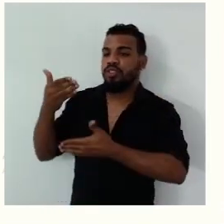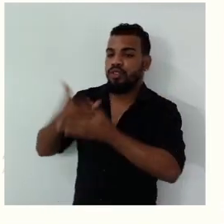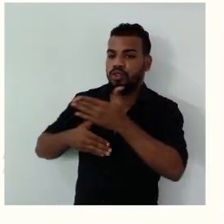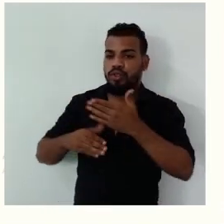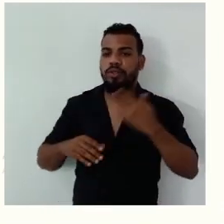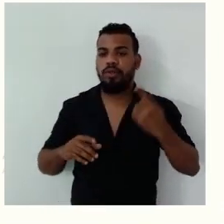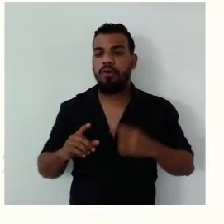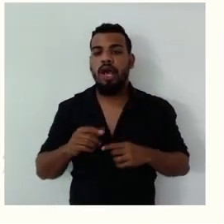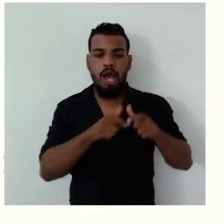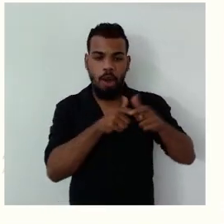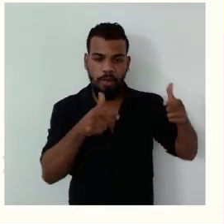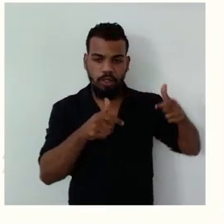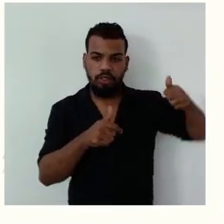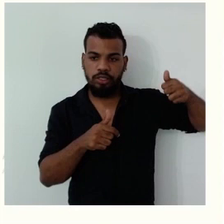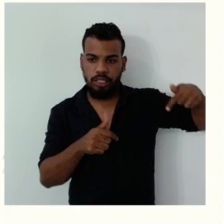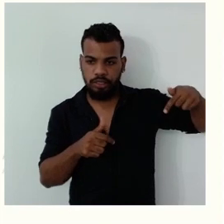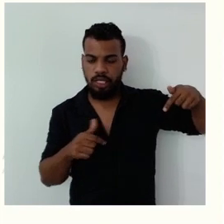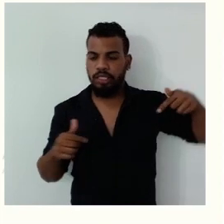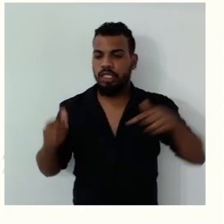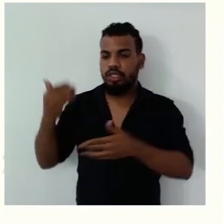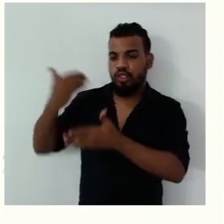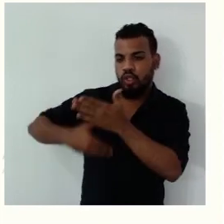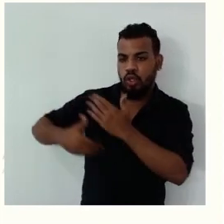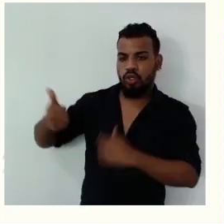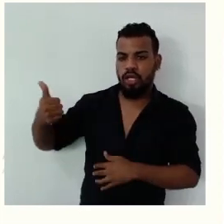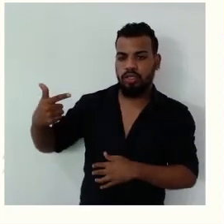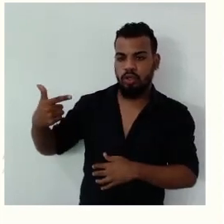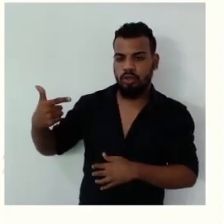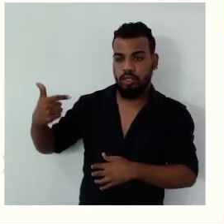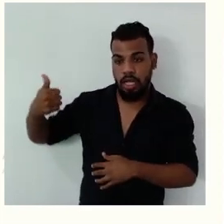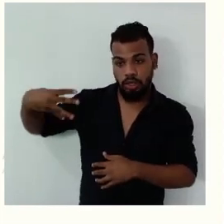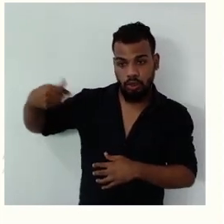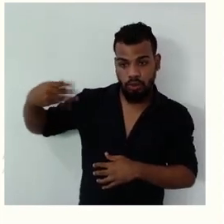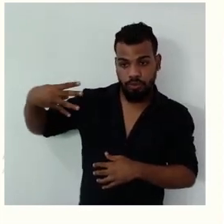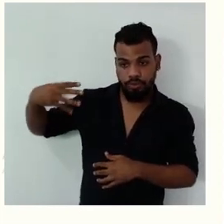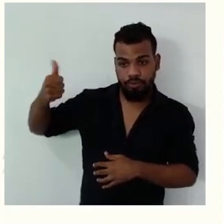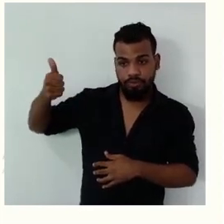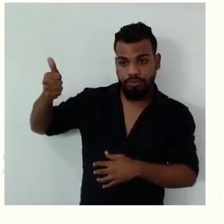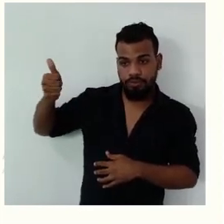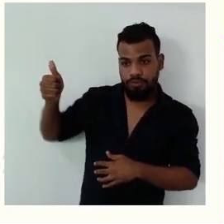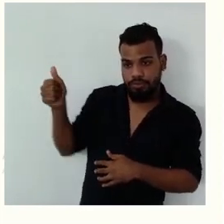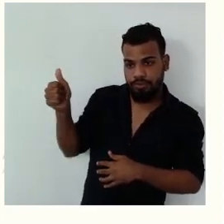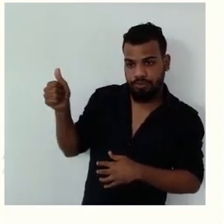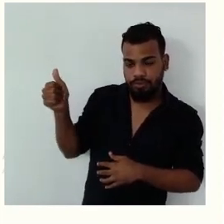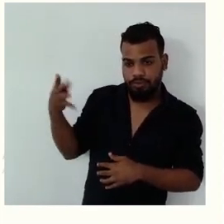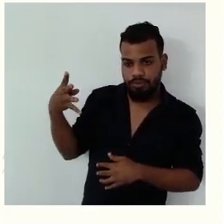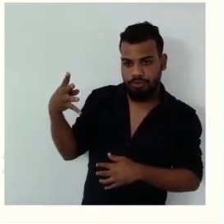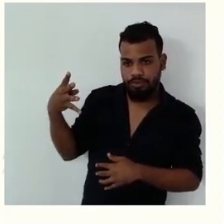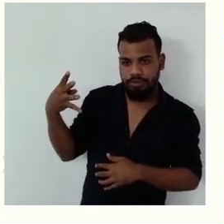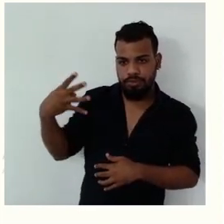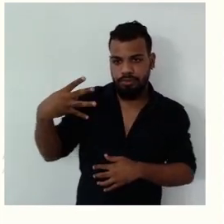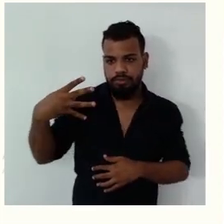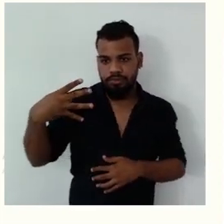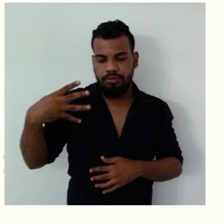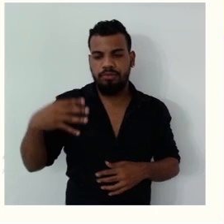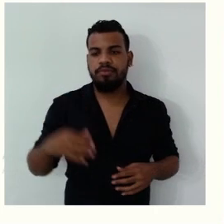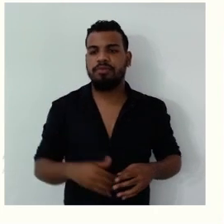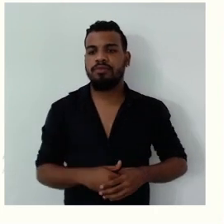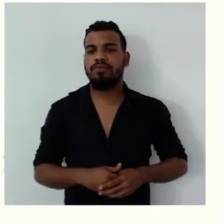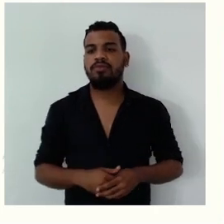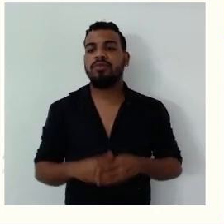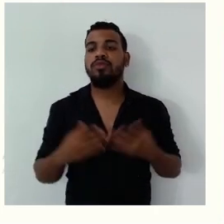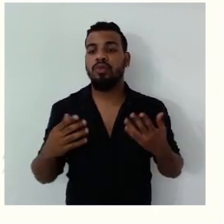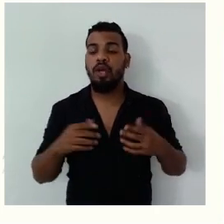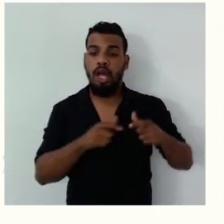de 17, desconto de 14. Então, toda vez que usar aumento, a gente vai somar com